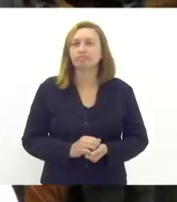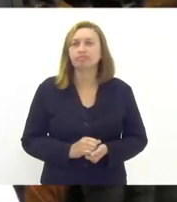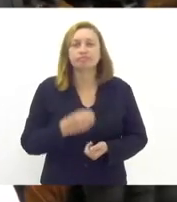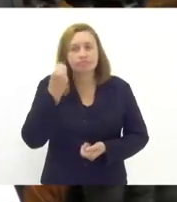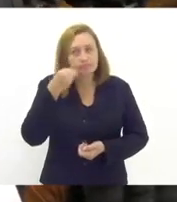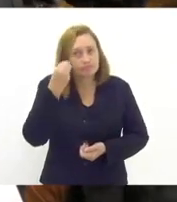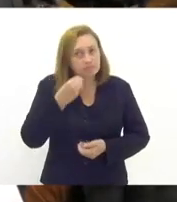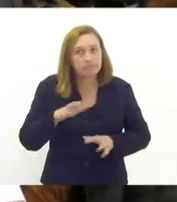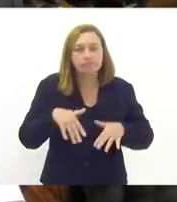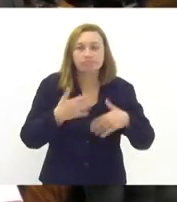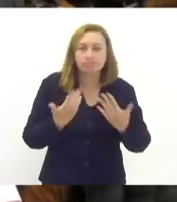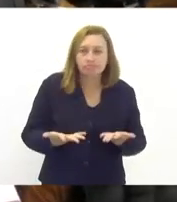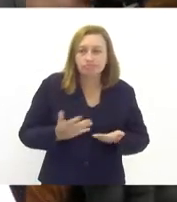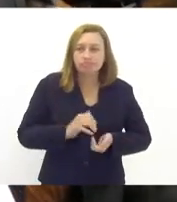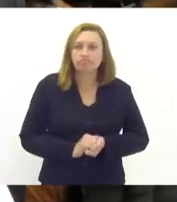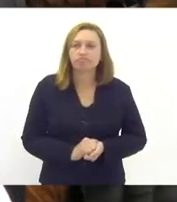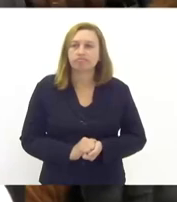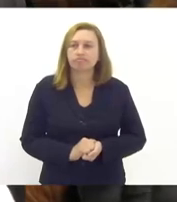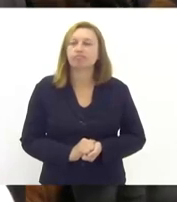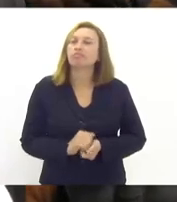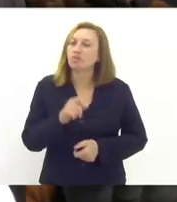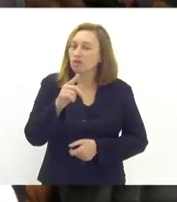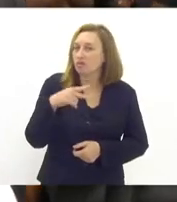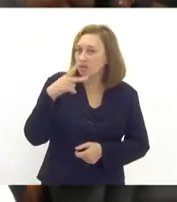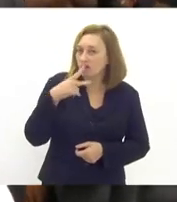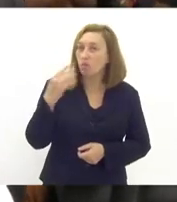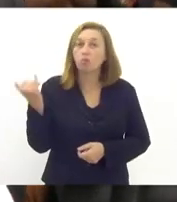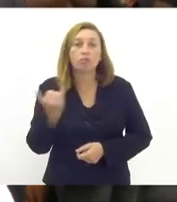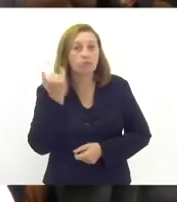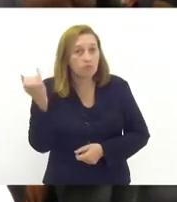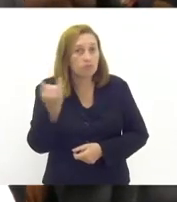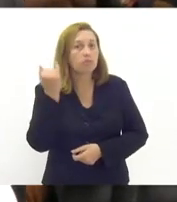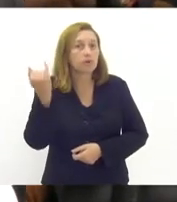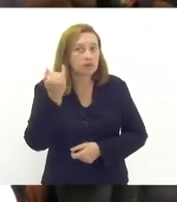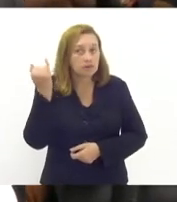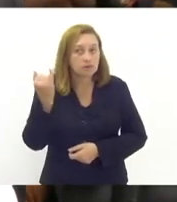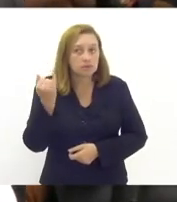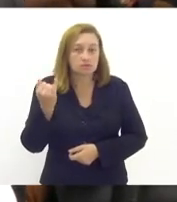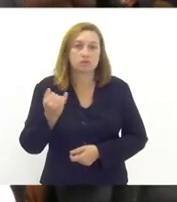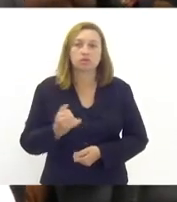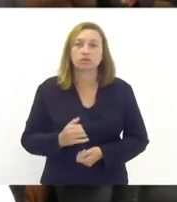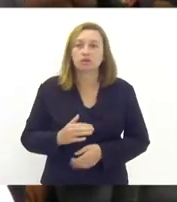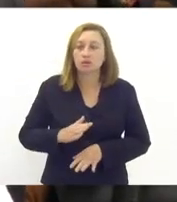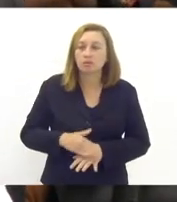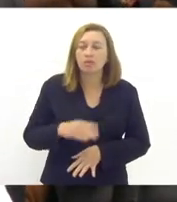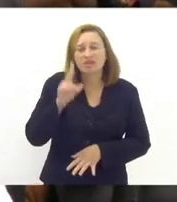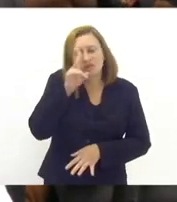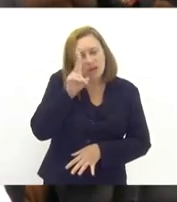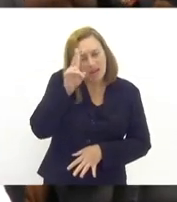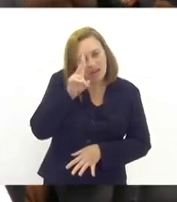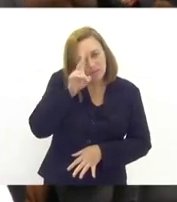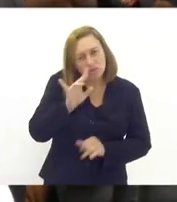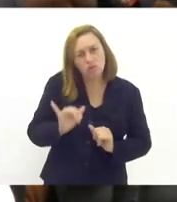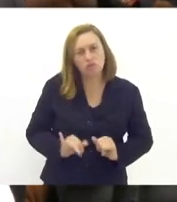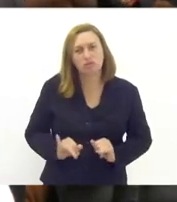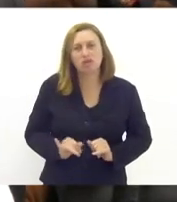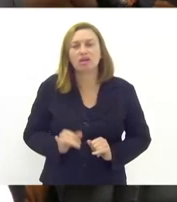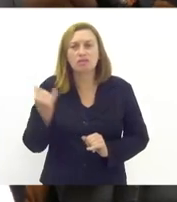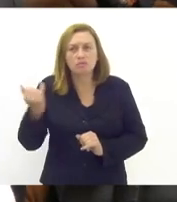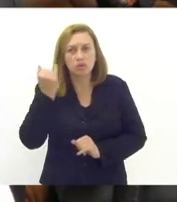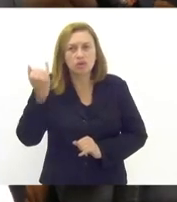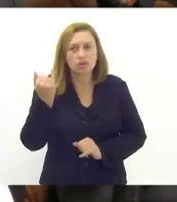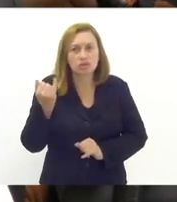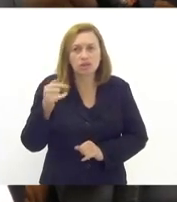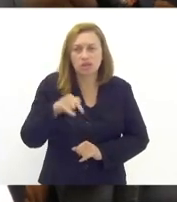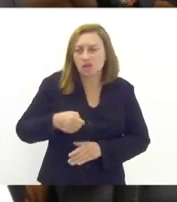Então, foi como você falou, que é importante eu estar, por mais que eu relembre a minha dor, é importante eu